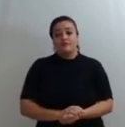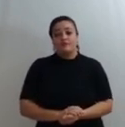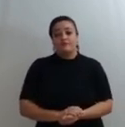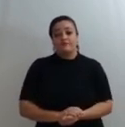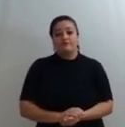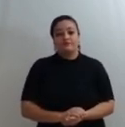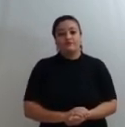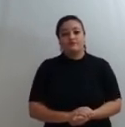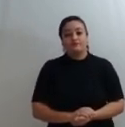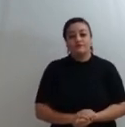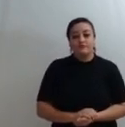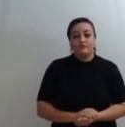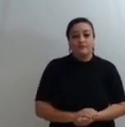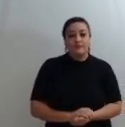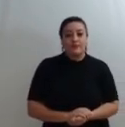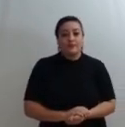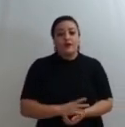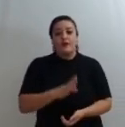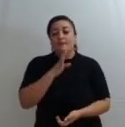das varas.